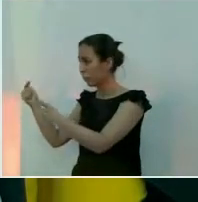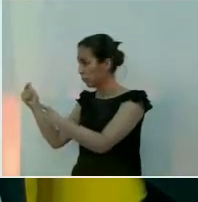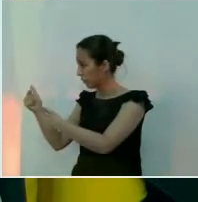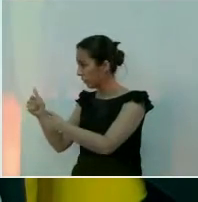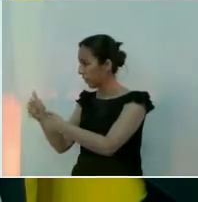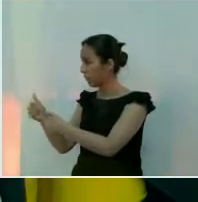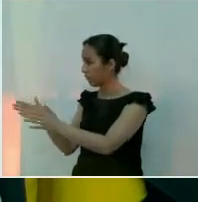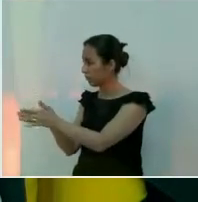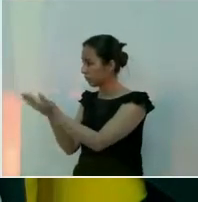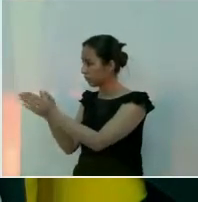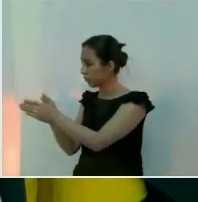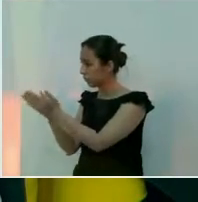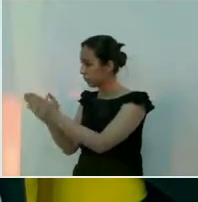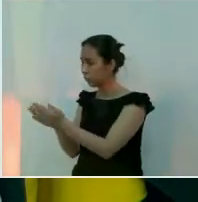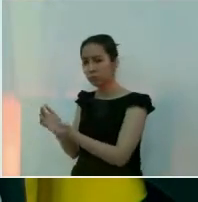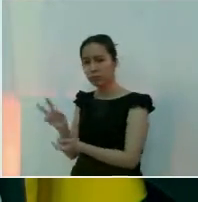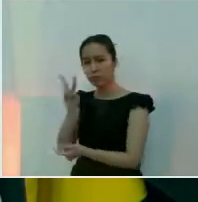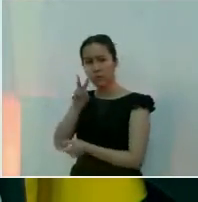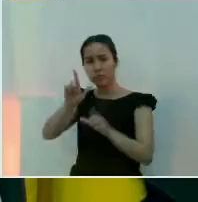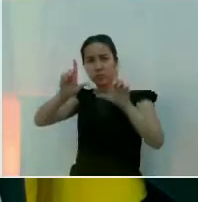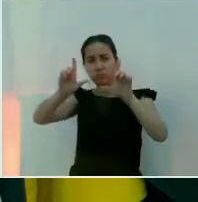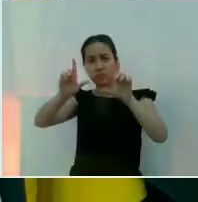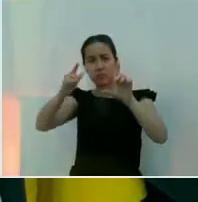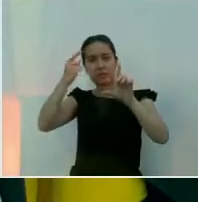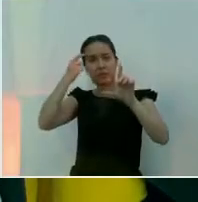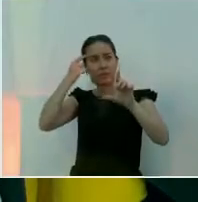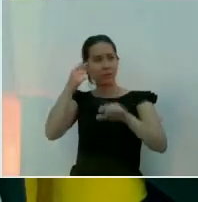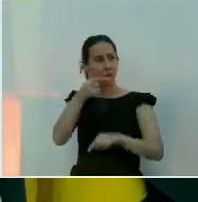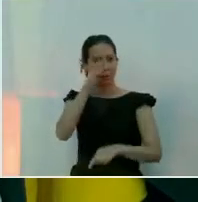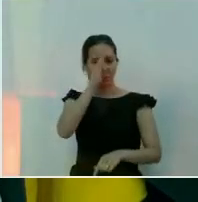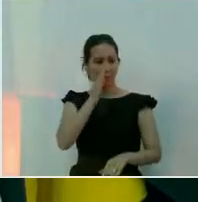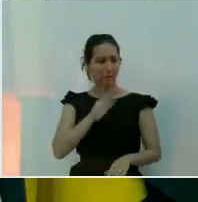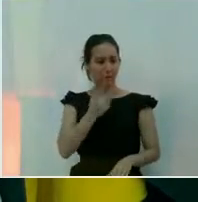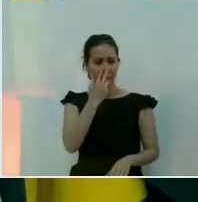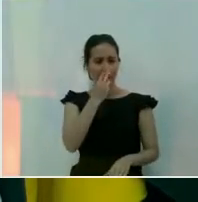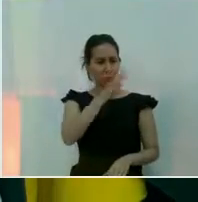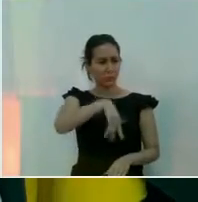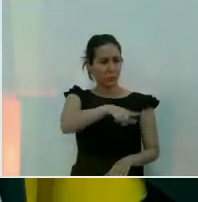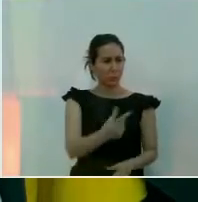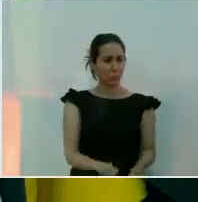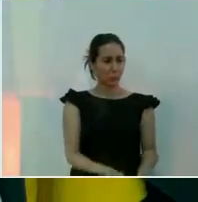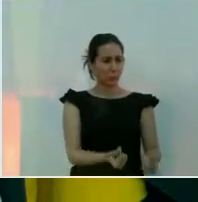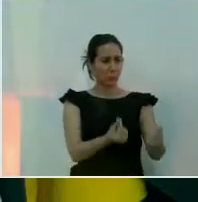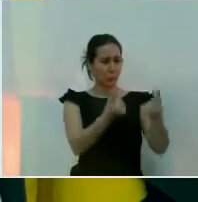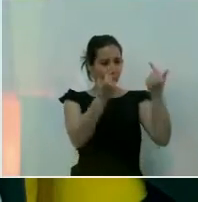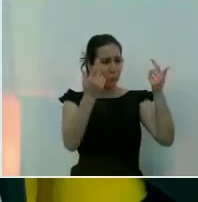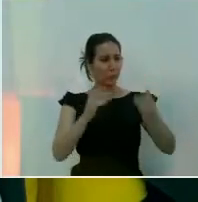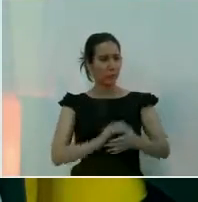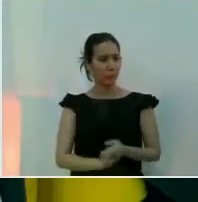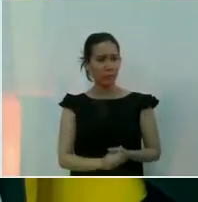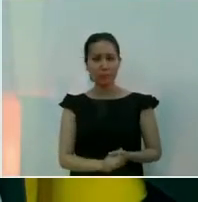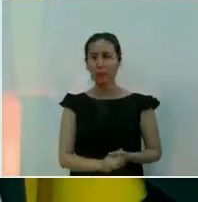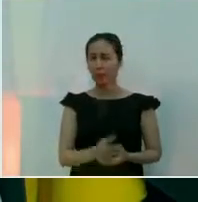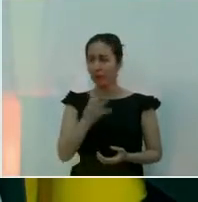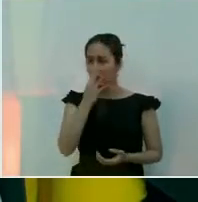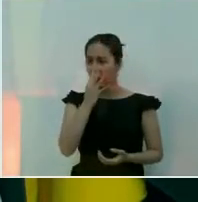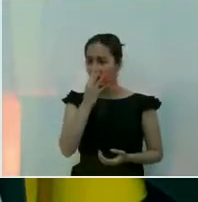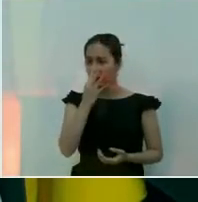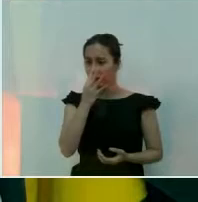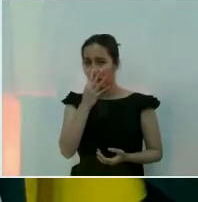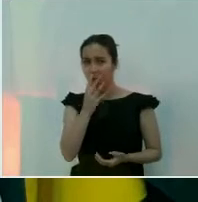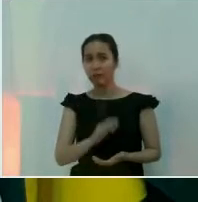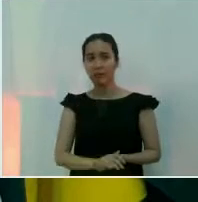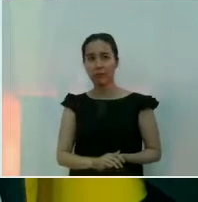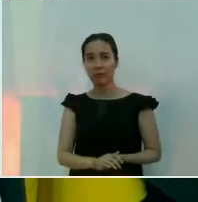se capta dinheiro na rua os pioneiros agora vamos vou falar do jimny né os primeiros da